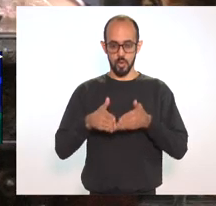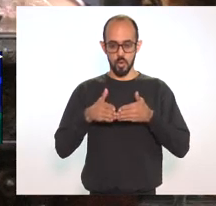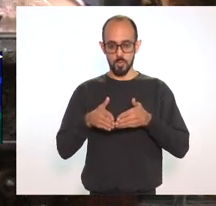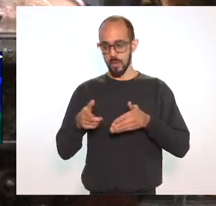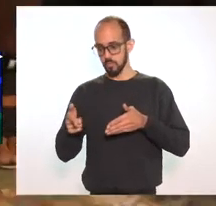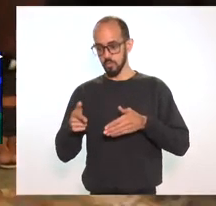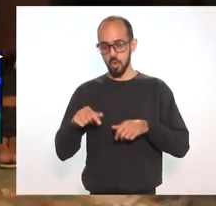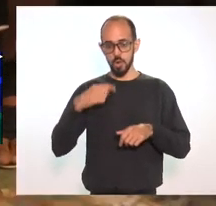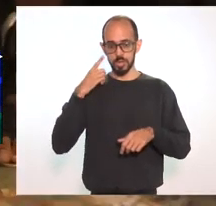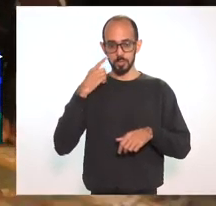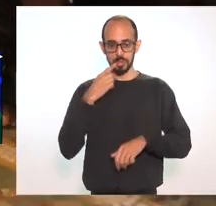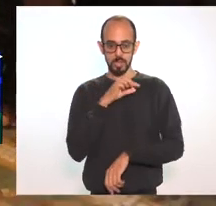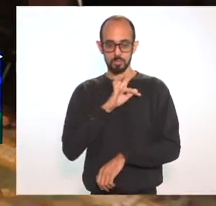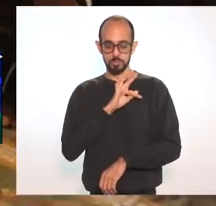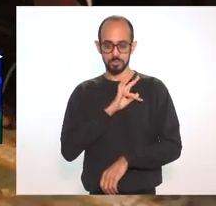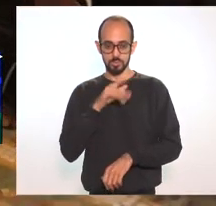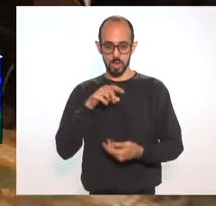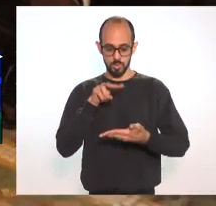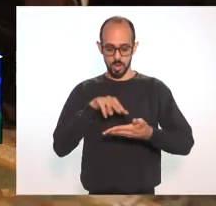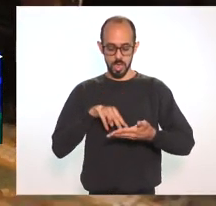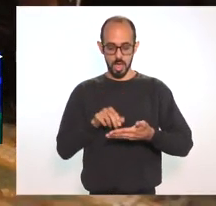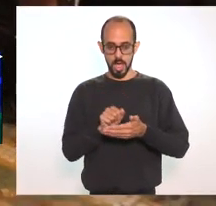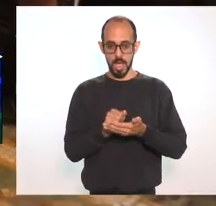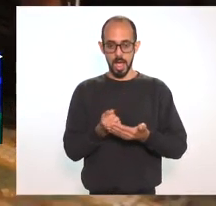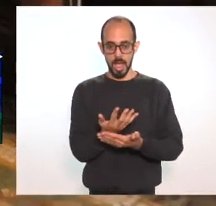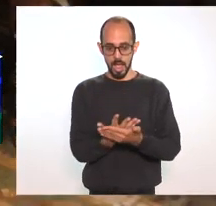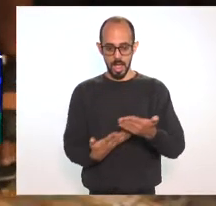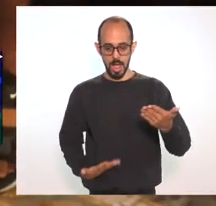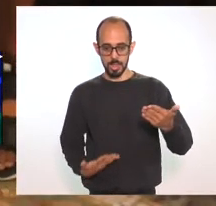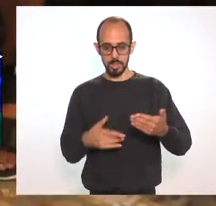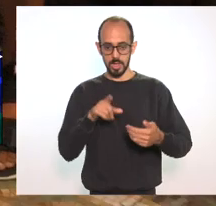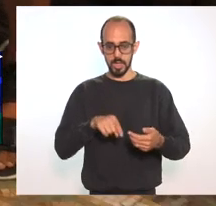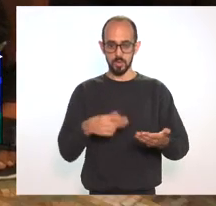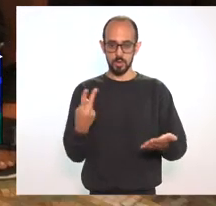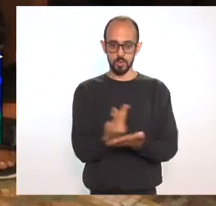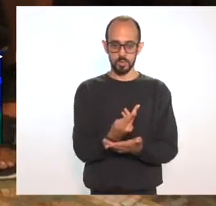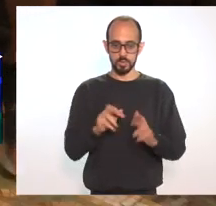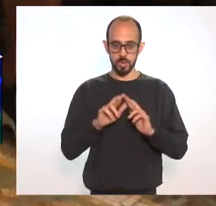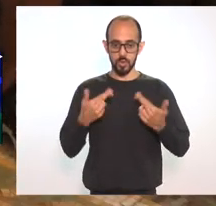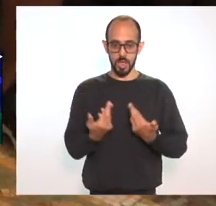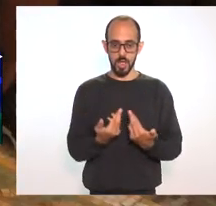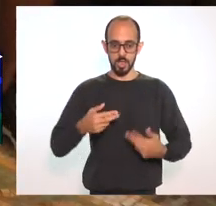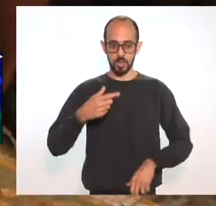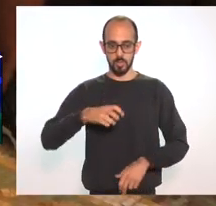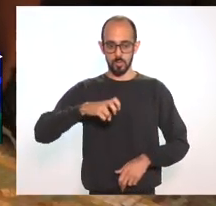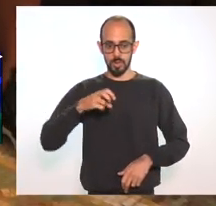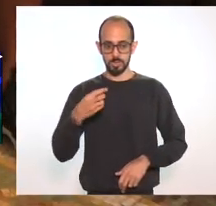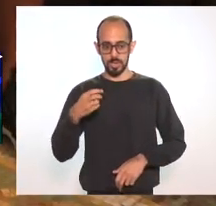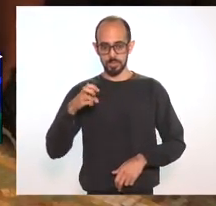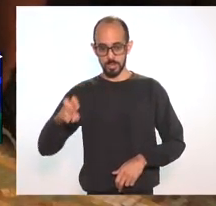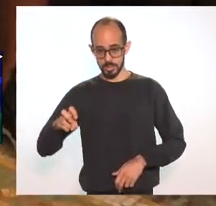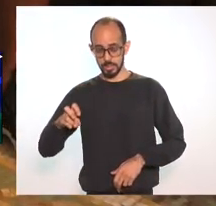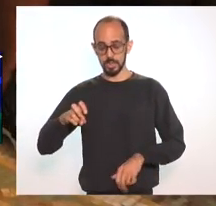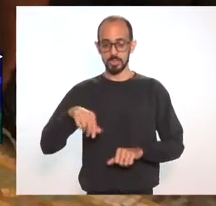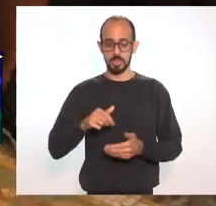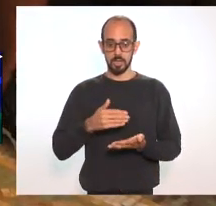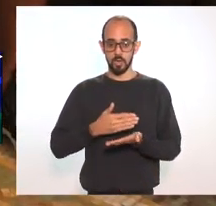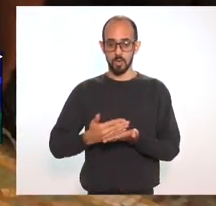anterior. A ata reflete com exatidão o ocorrido na 55ª sessão extraordinária, que iniciada